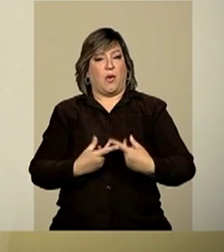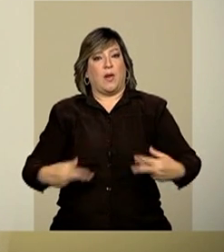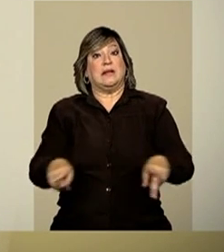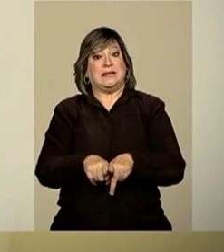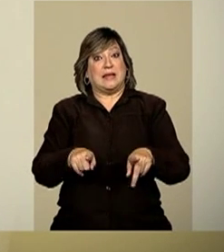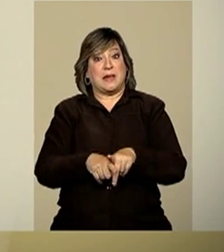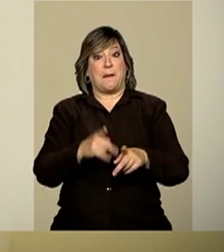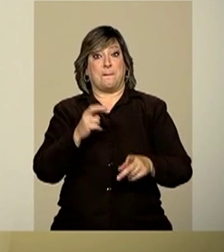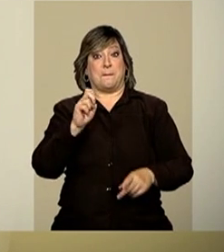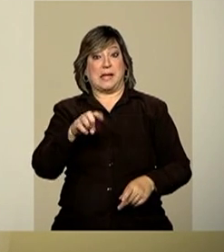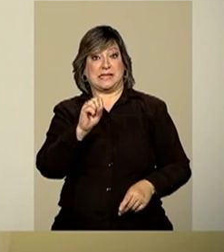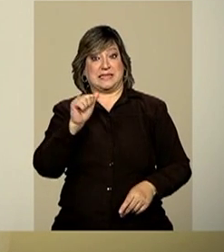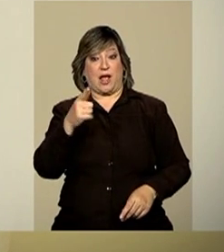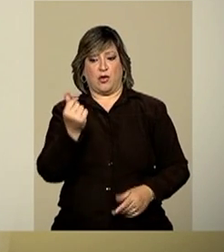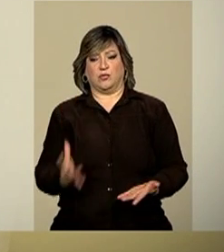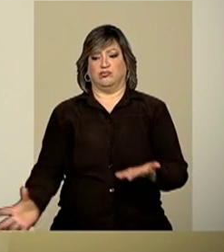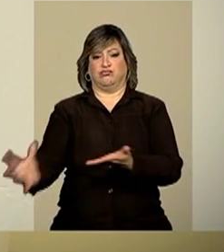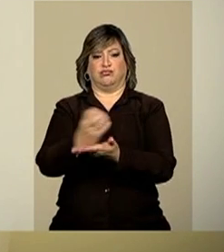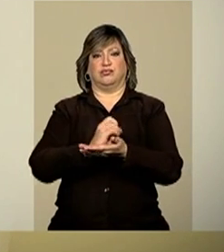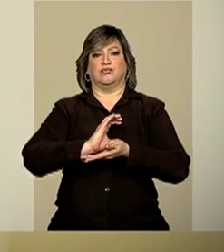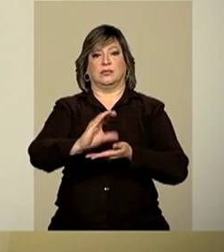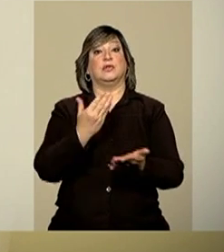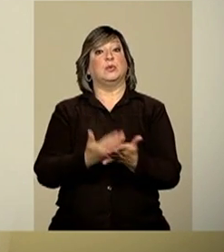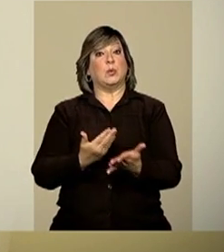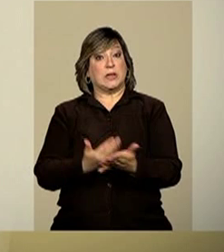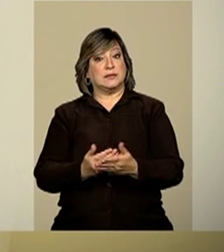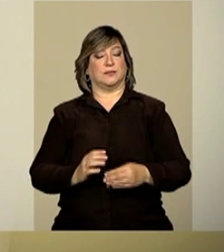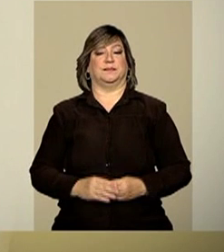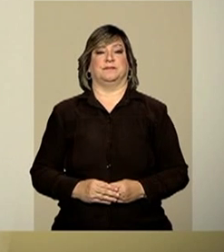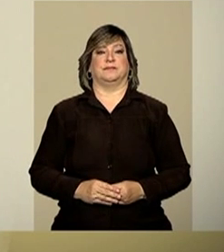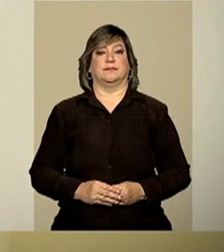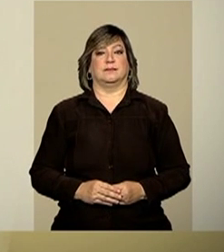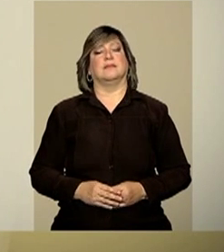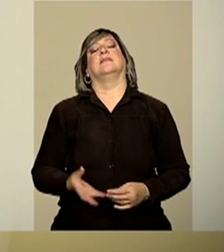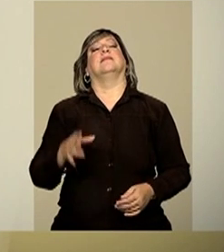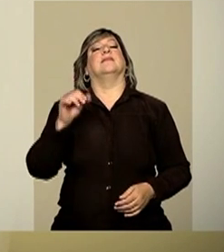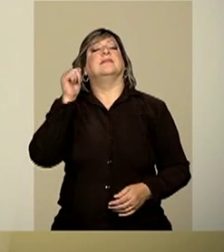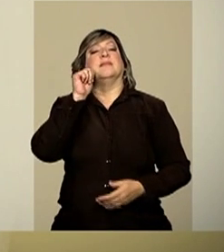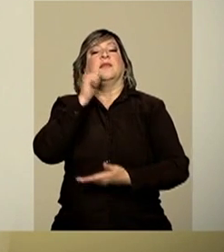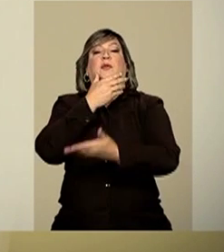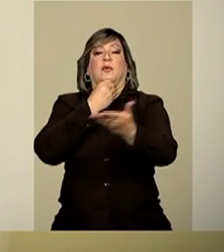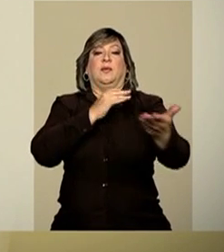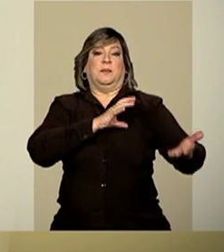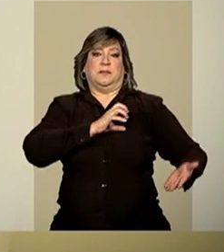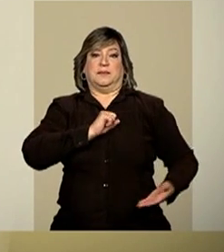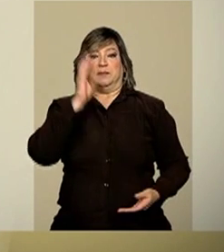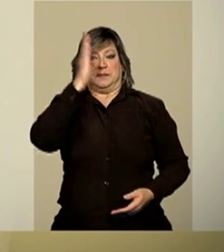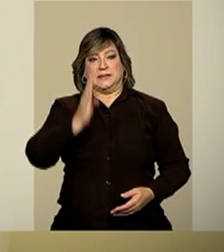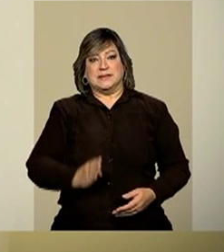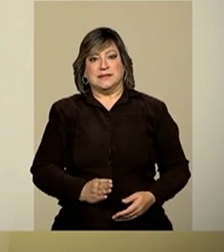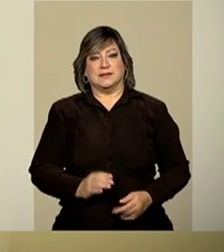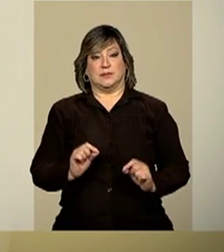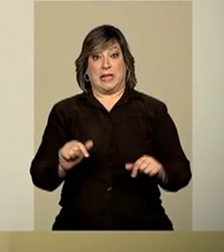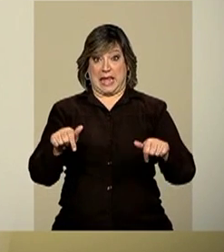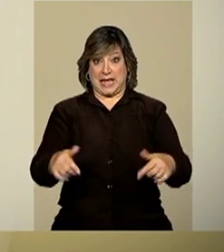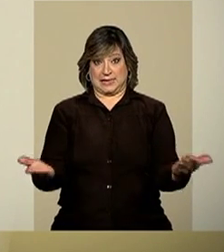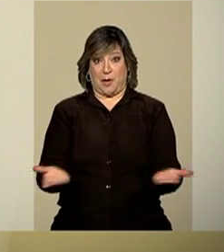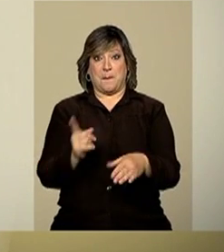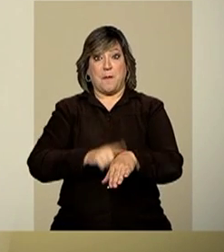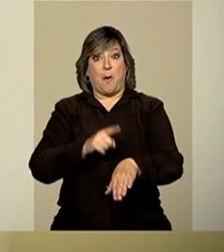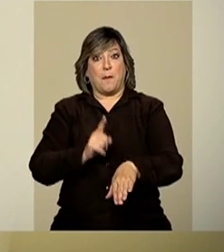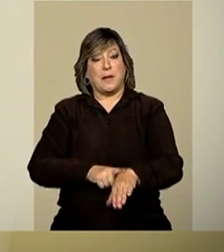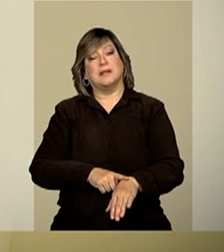permitir grandes investimentos na educação. Queridas brasileiras, queridos brasileiros, esse é um momento que